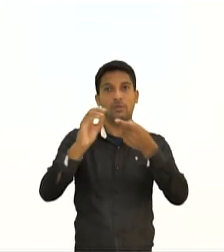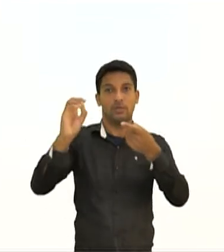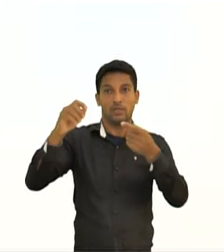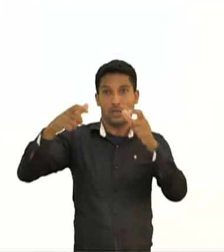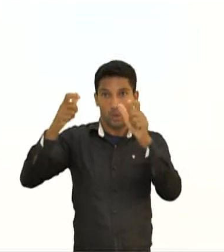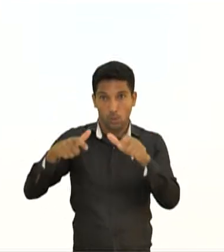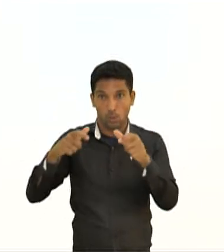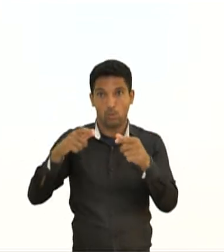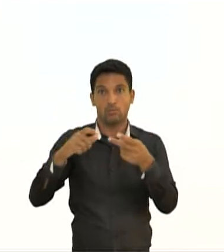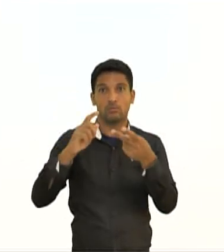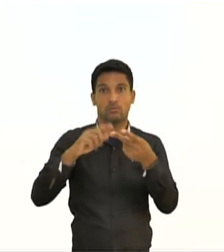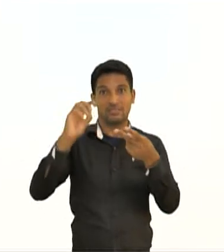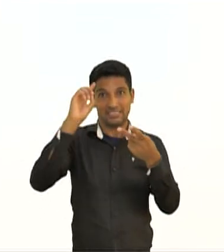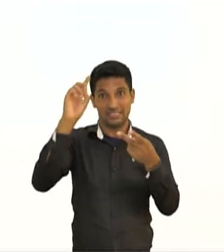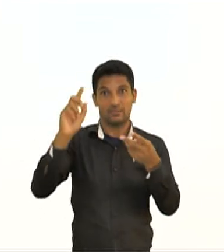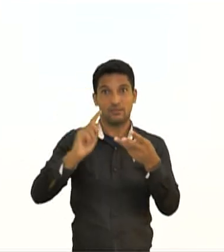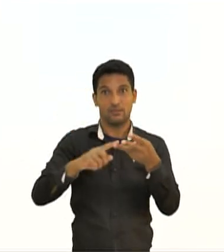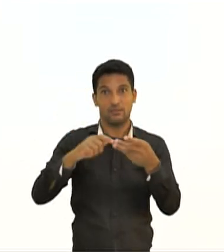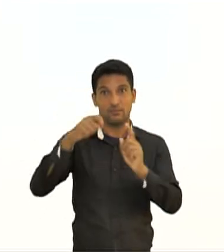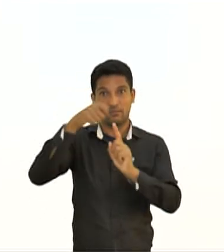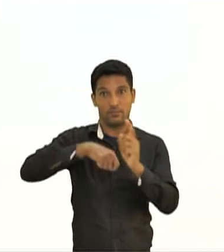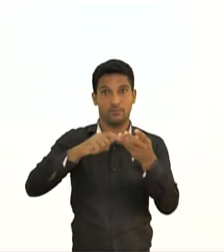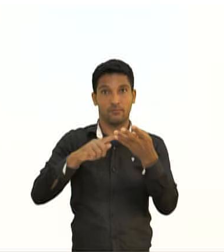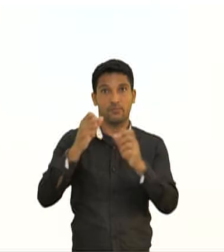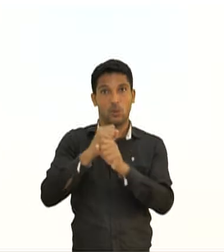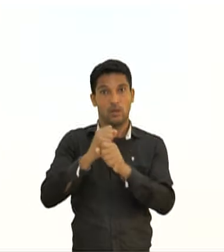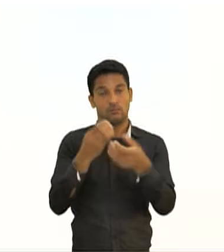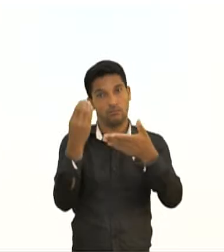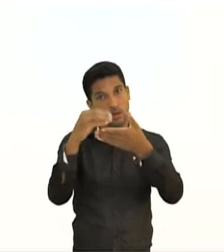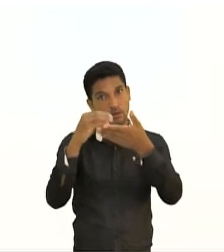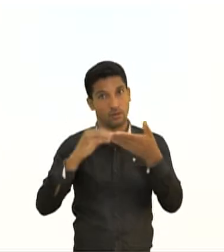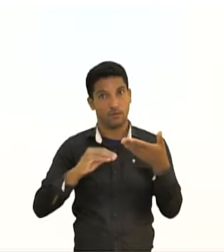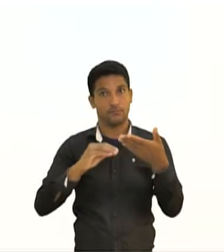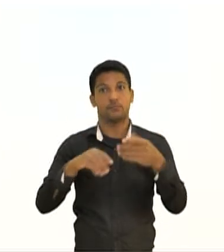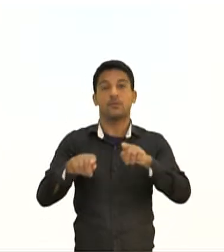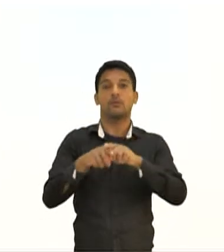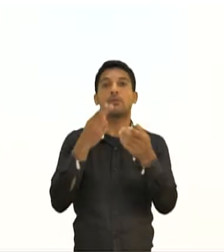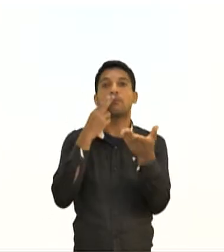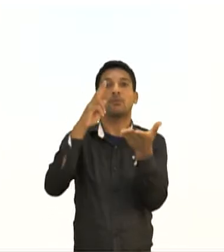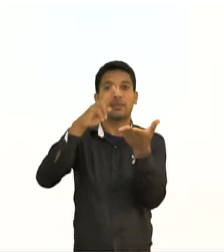o ano, como a gente já viu. Eu endereço essa carta, eu posso